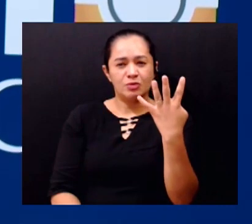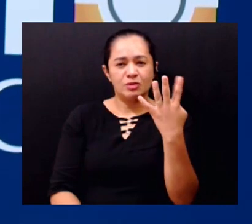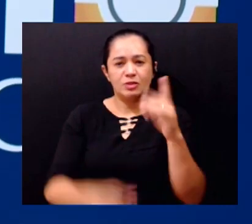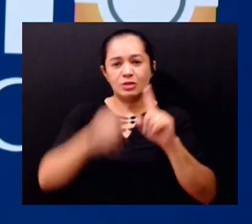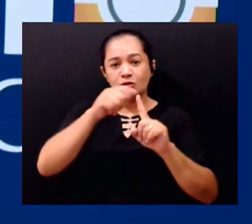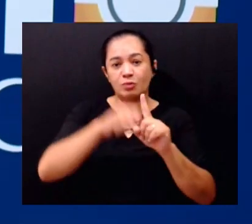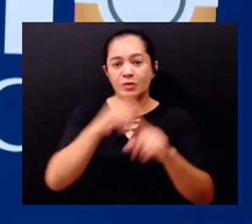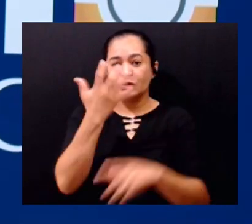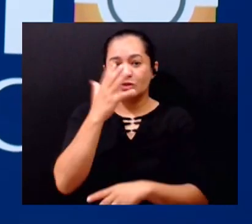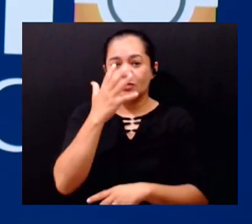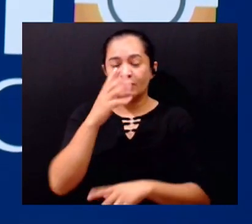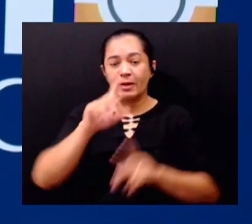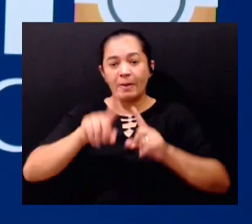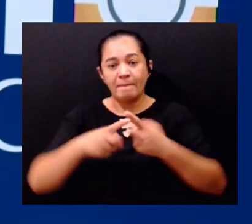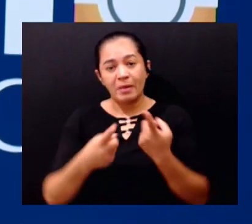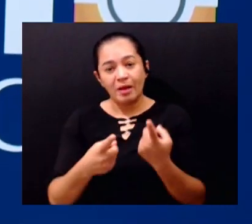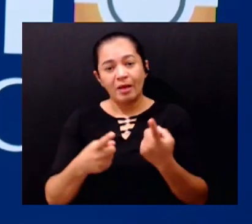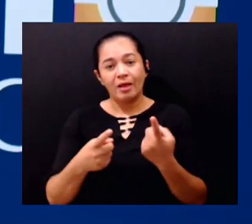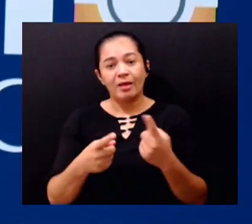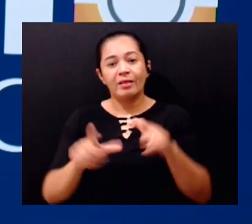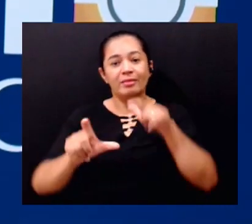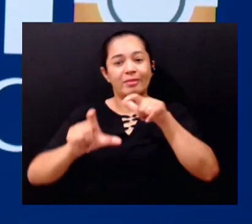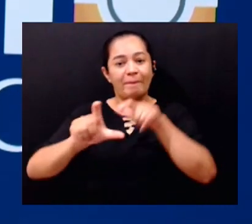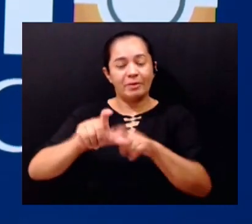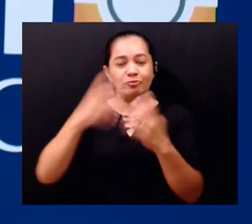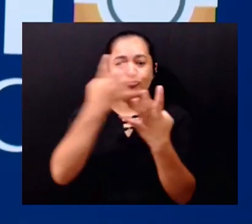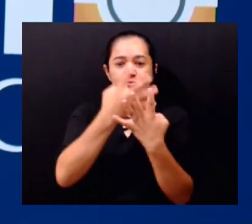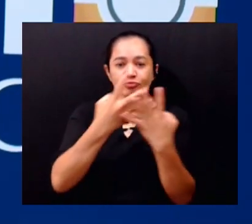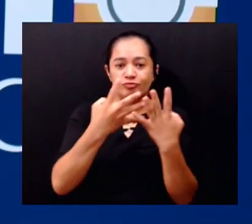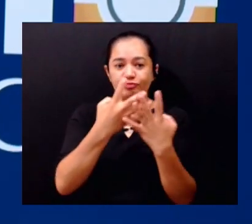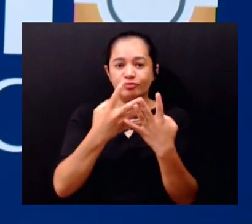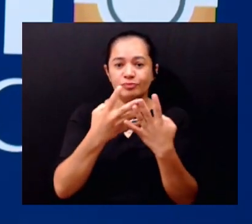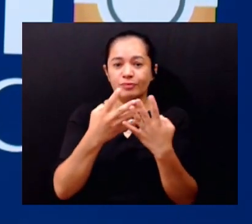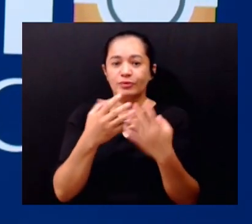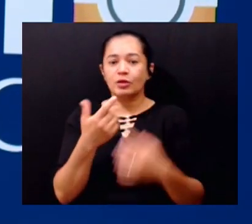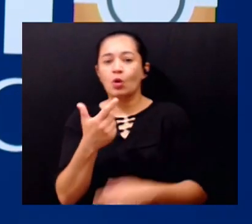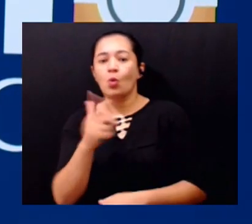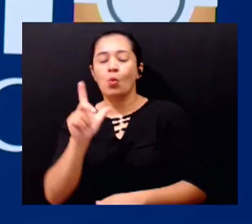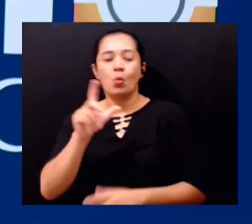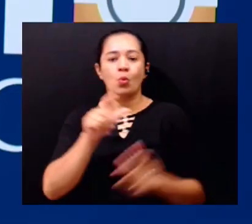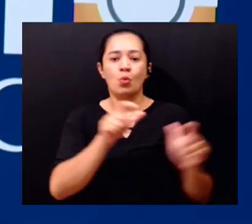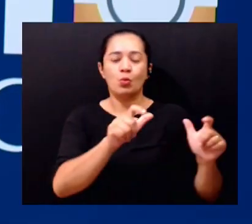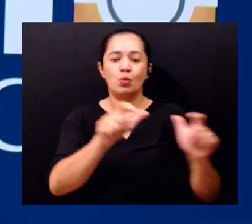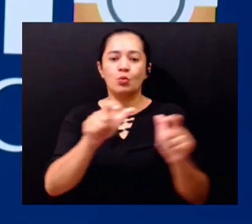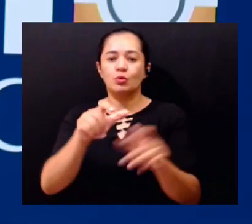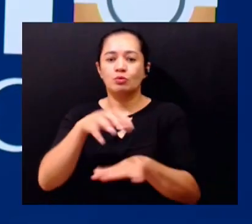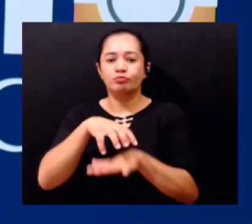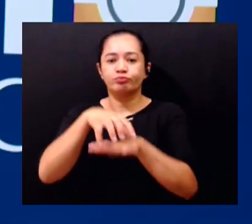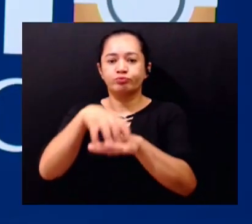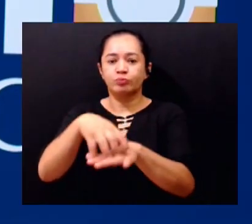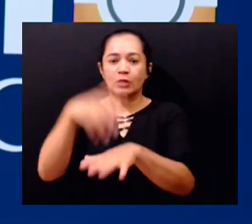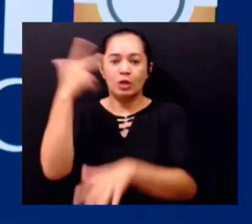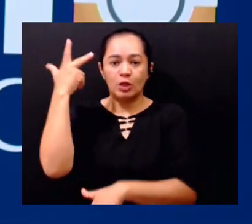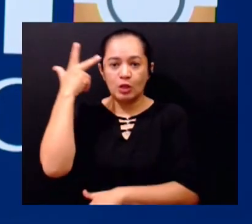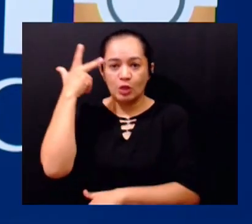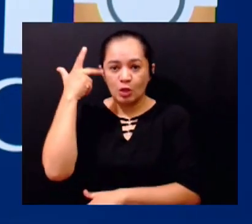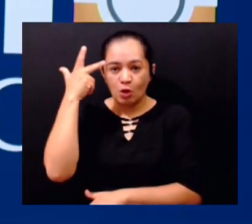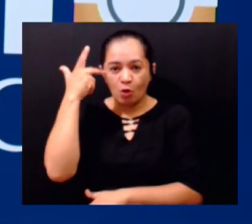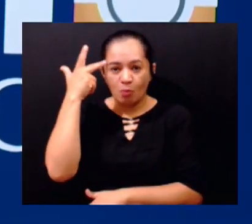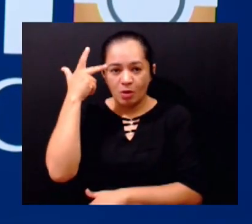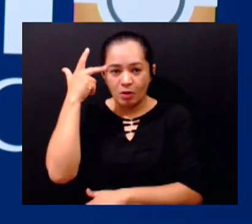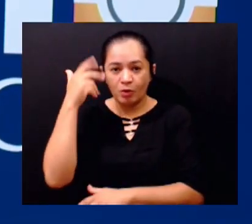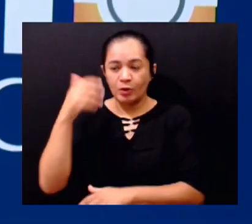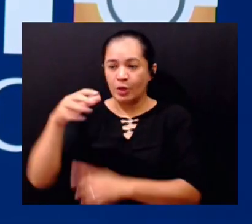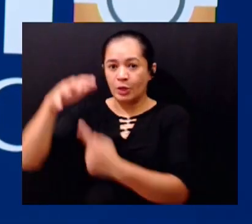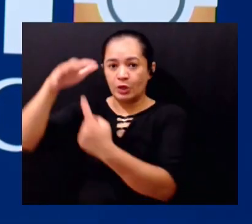tá? O trânsito flui normalmente nas demais faixas e o ponto de ônibus impactado será desativado temporariamente.